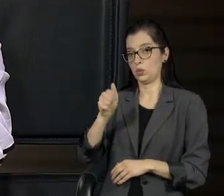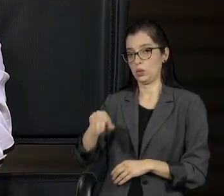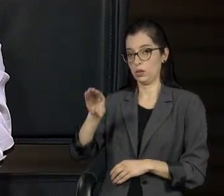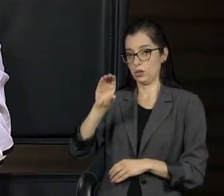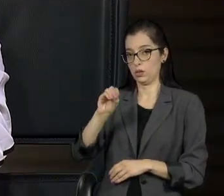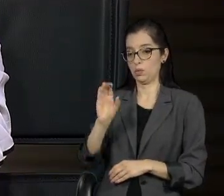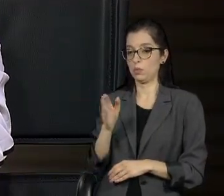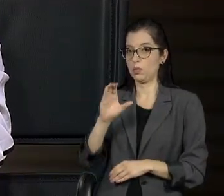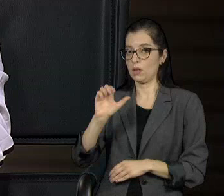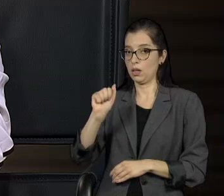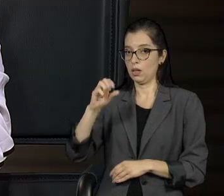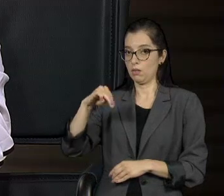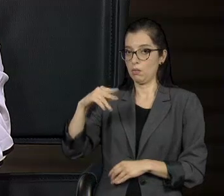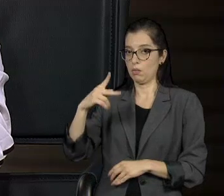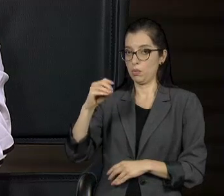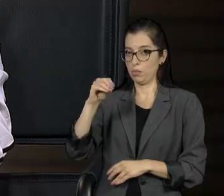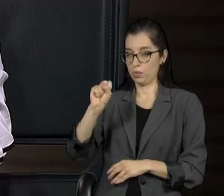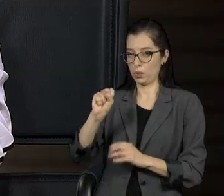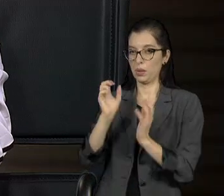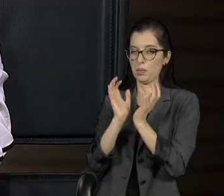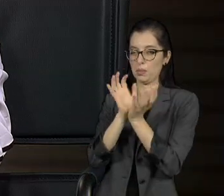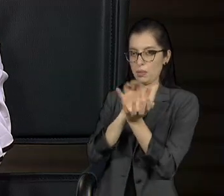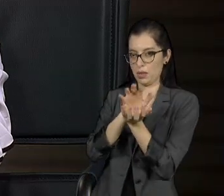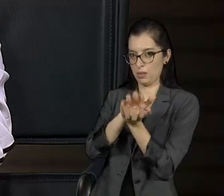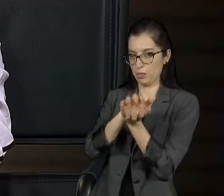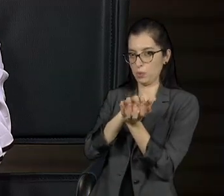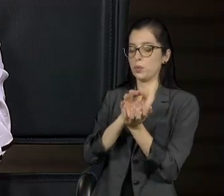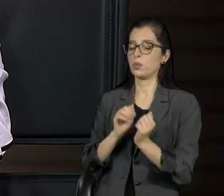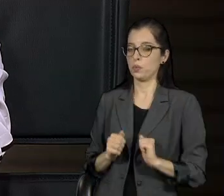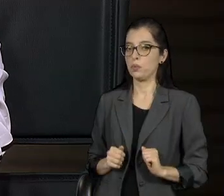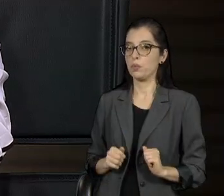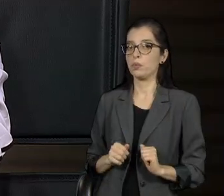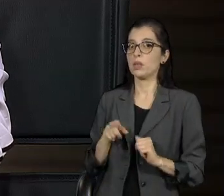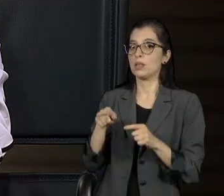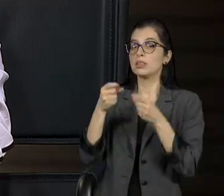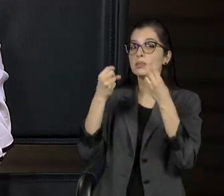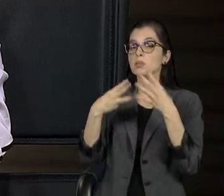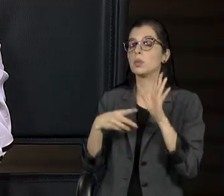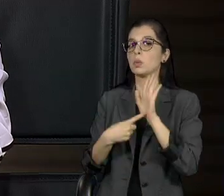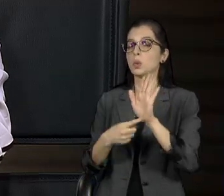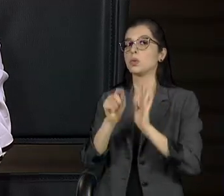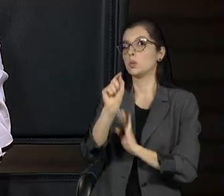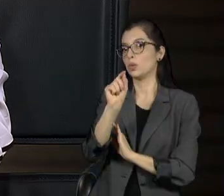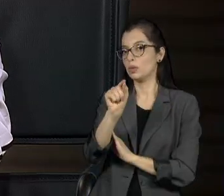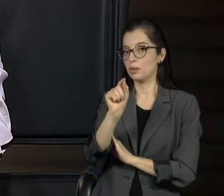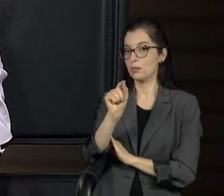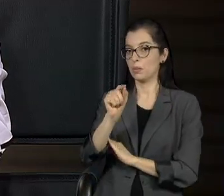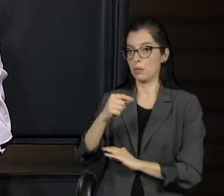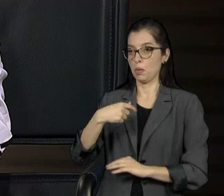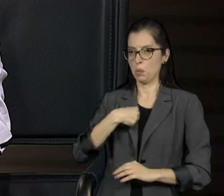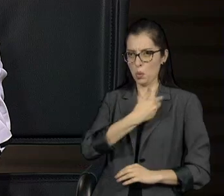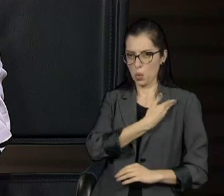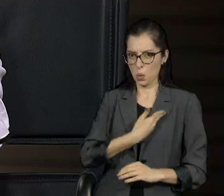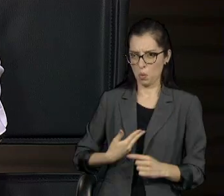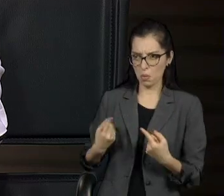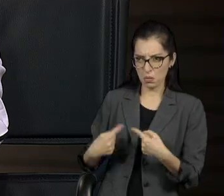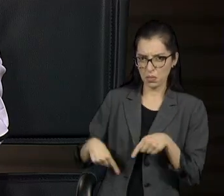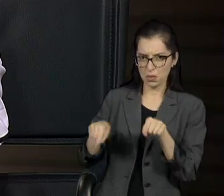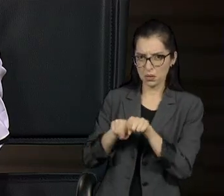PT, né? Então a gente viu que esse racha, ele tende a permanecer e isso vai custar muito caro para a esquerda se mantiver assim